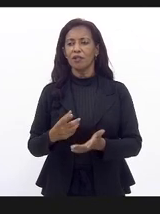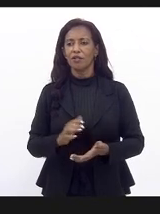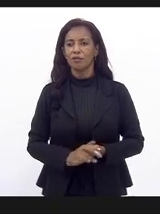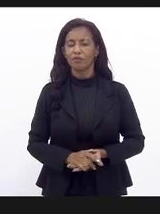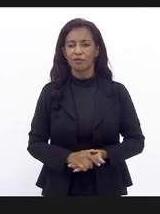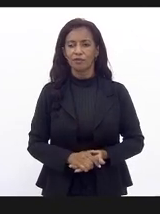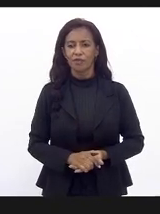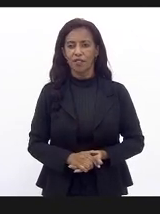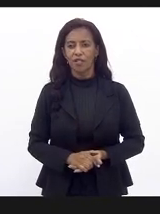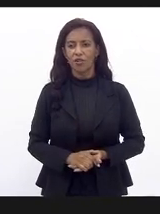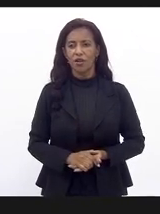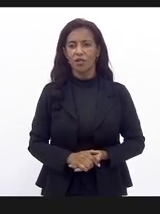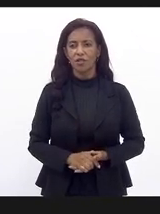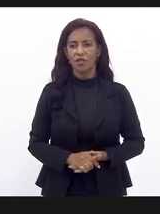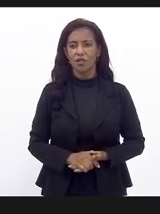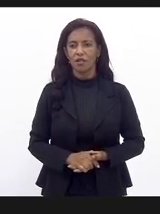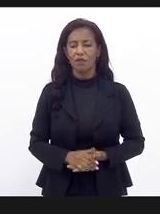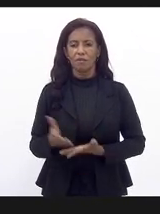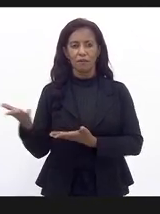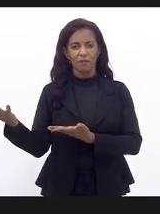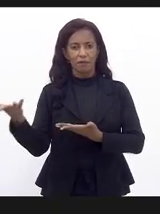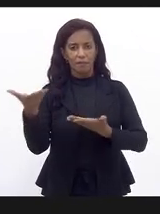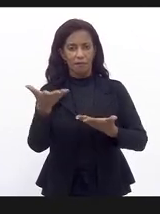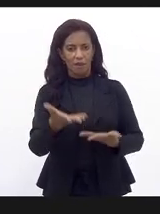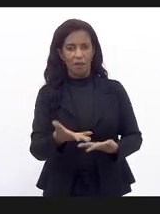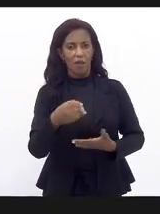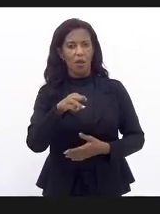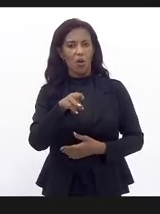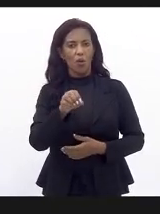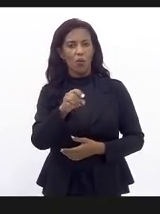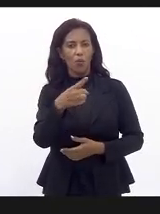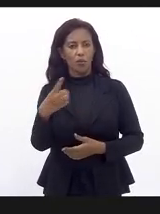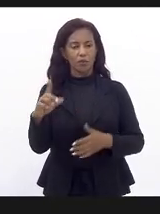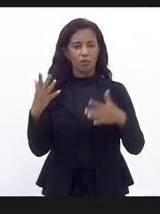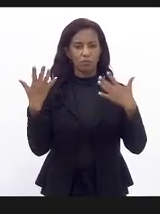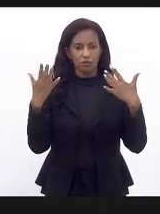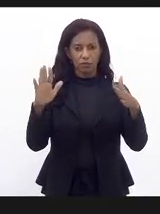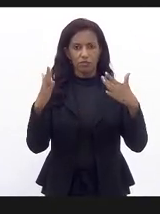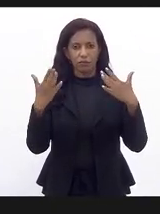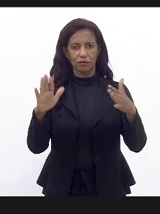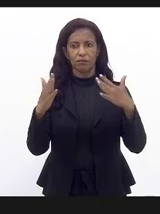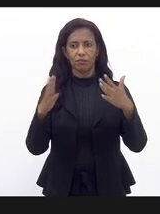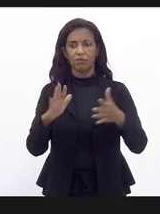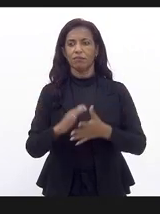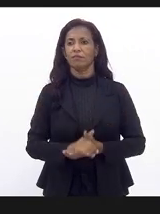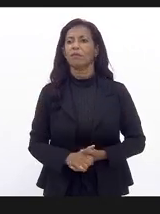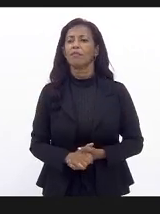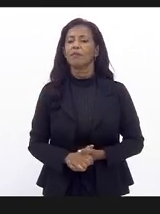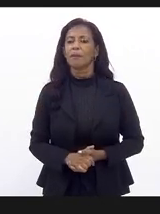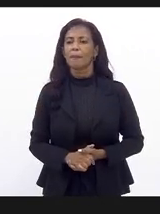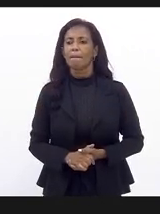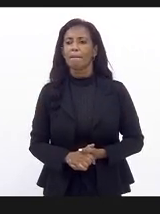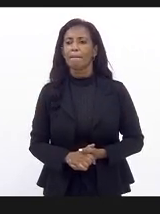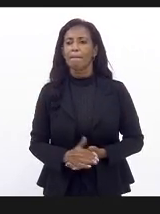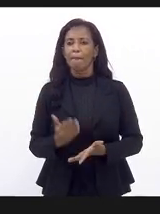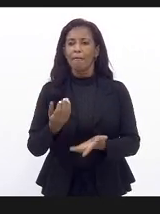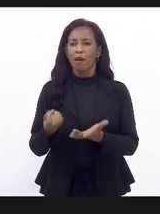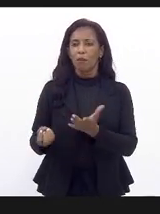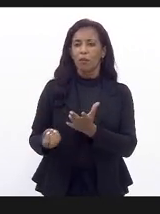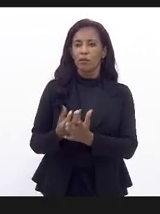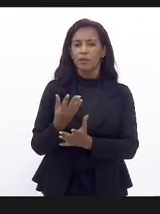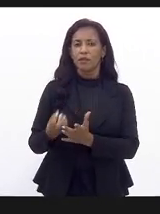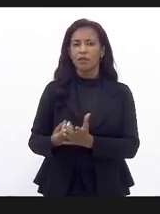cidade, para receber uma moção de aplausos feita por iniciativa